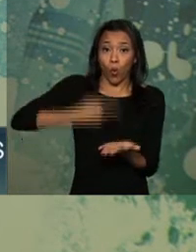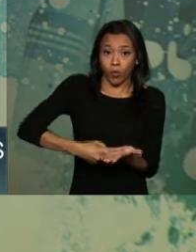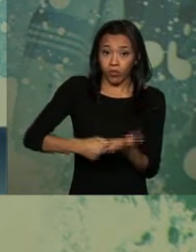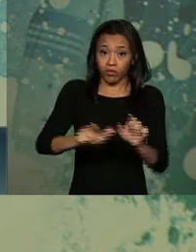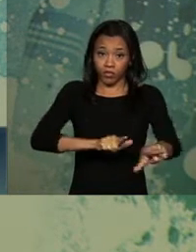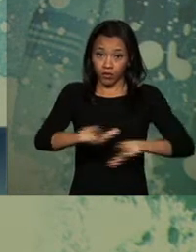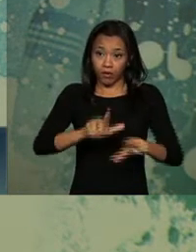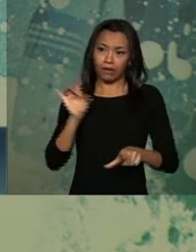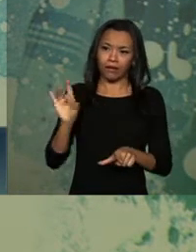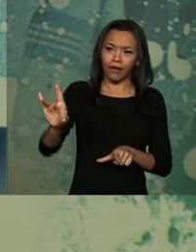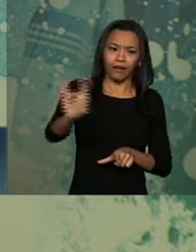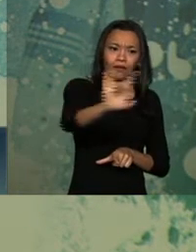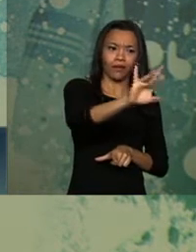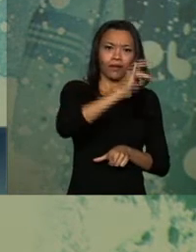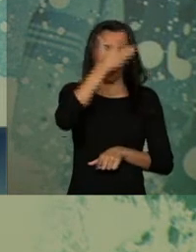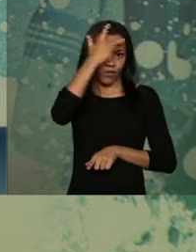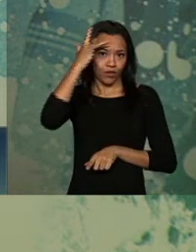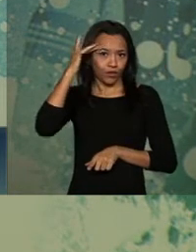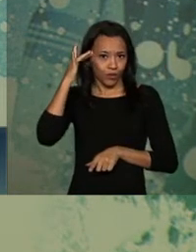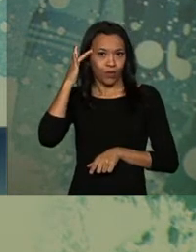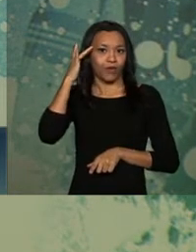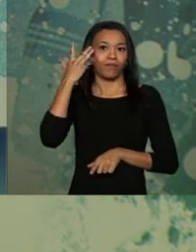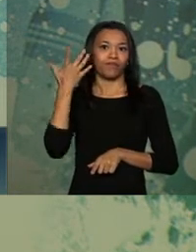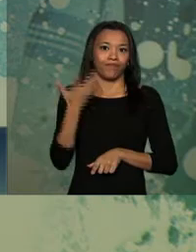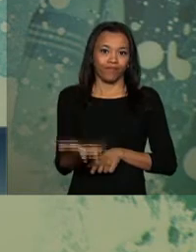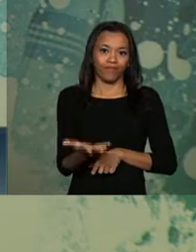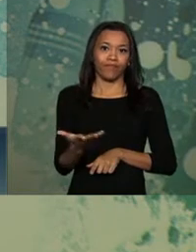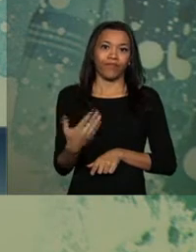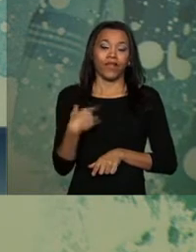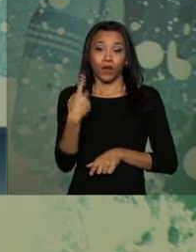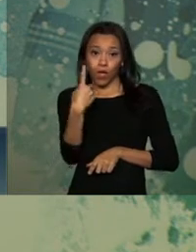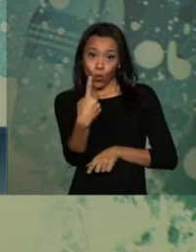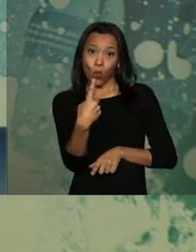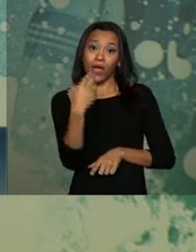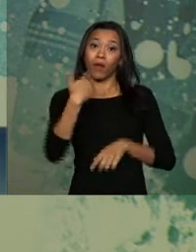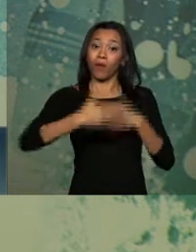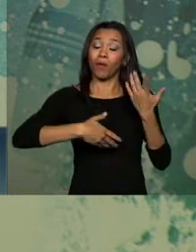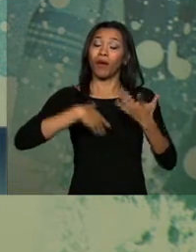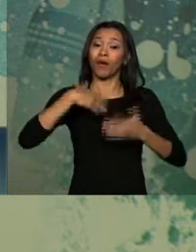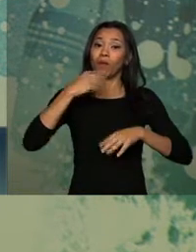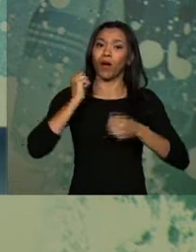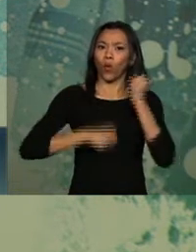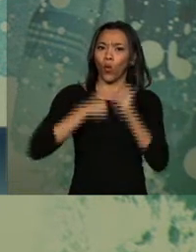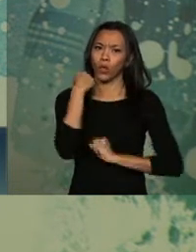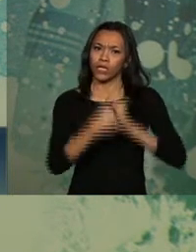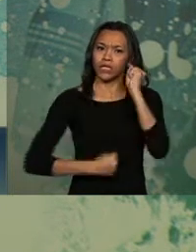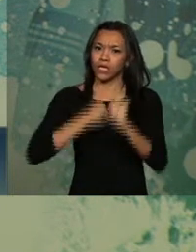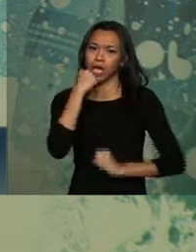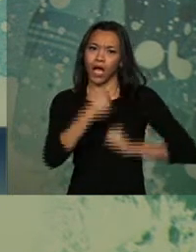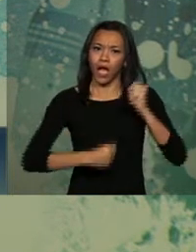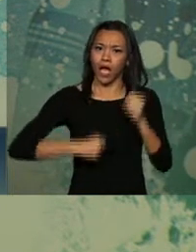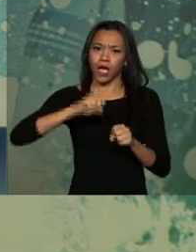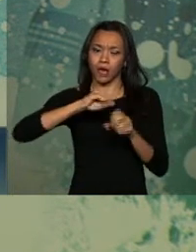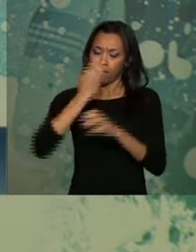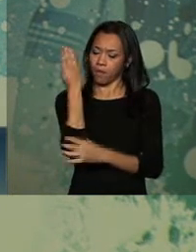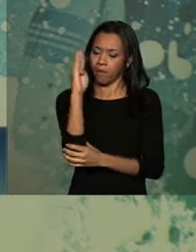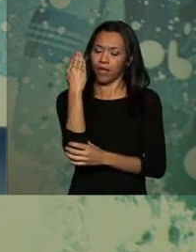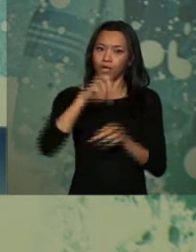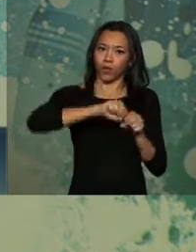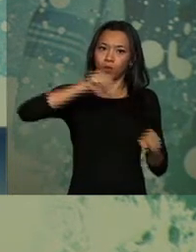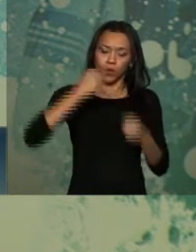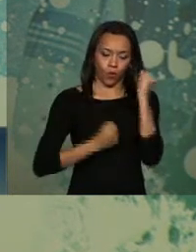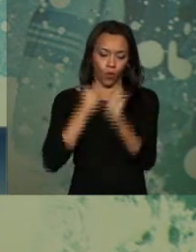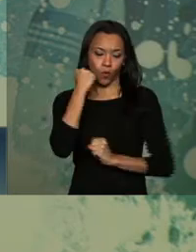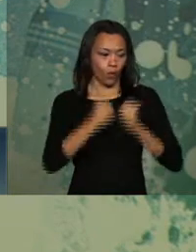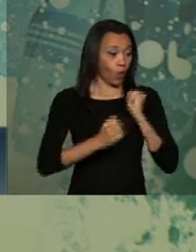isso é uma espécie de corrida de bastão. Um vai entregando para o outro, mas nós não podemos perder o rumo, não podemos perder